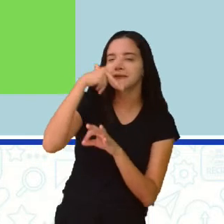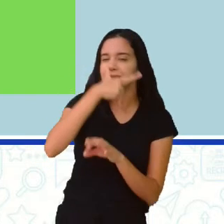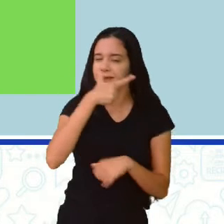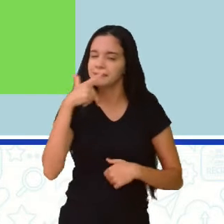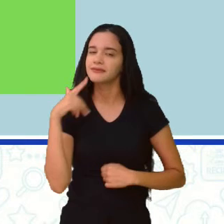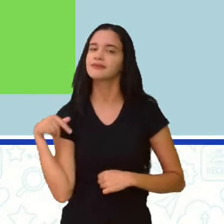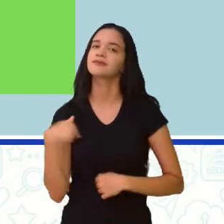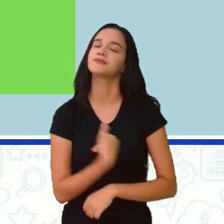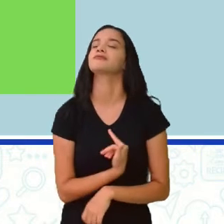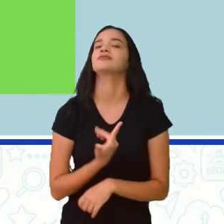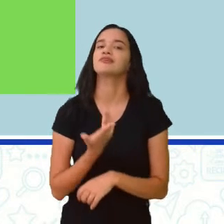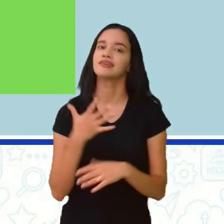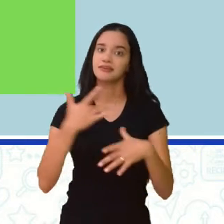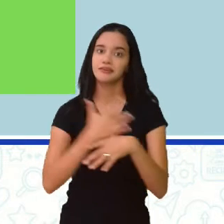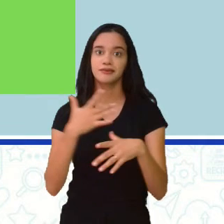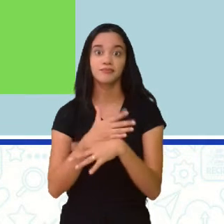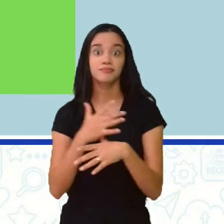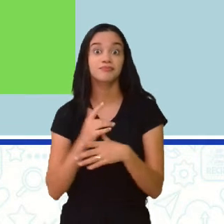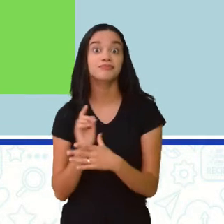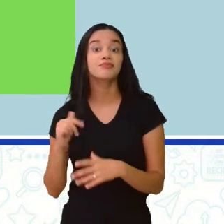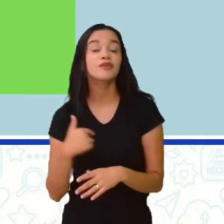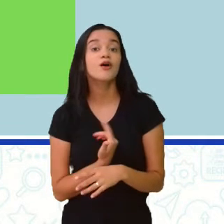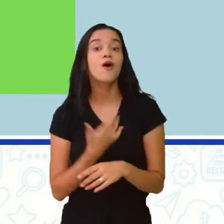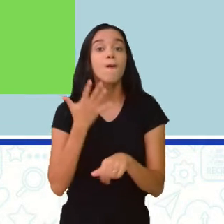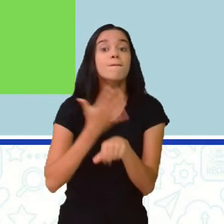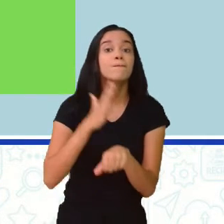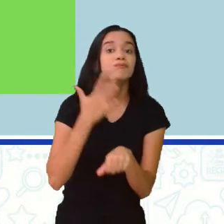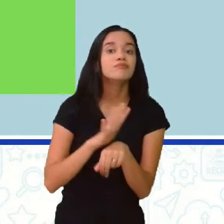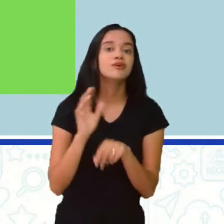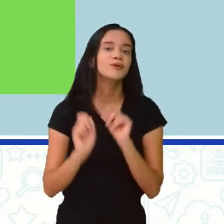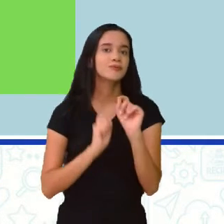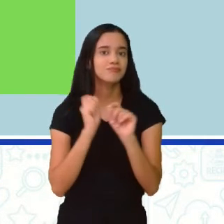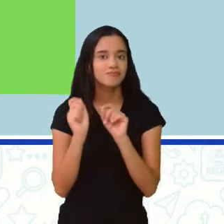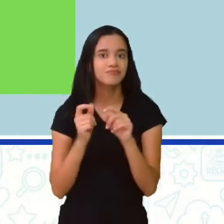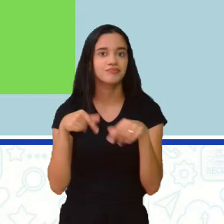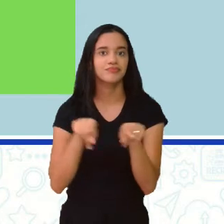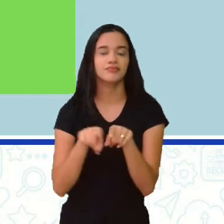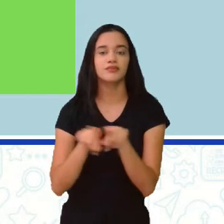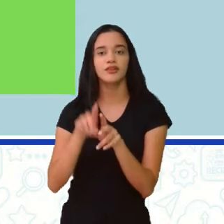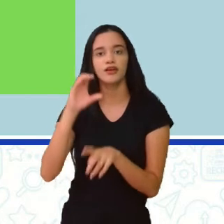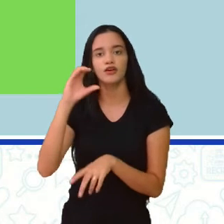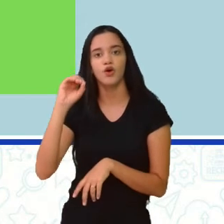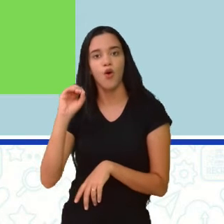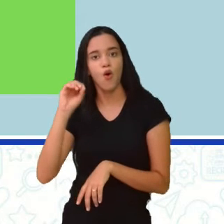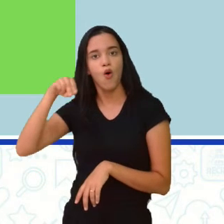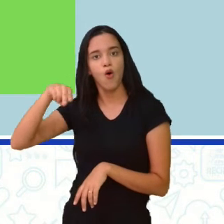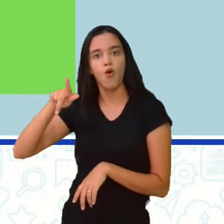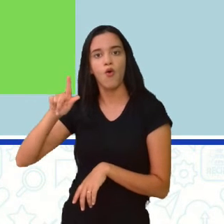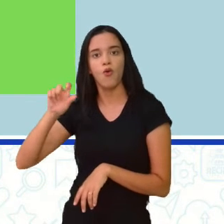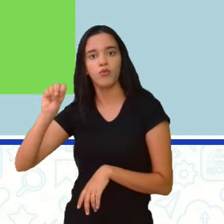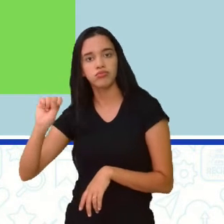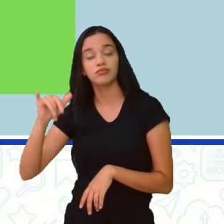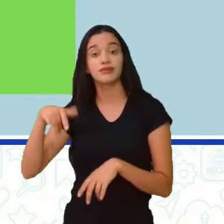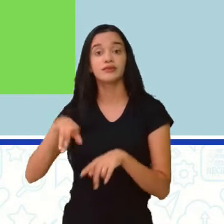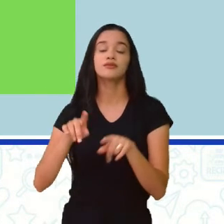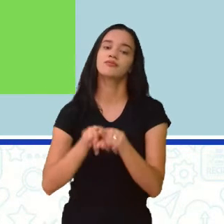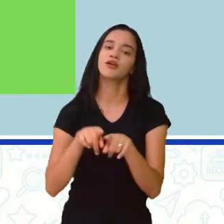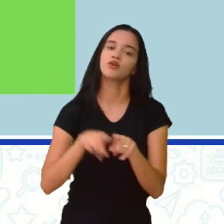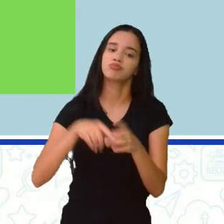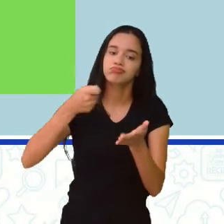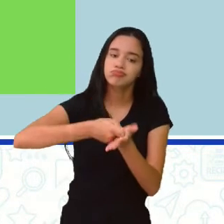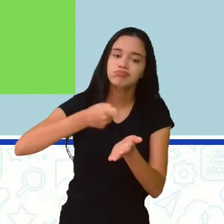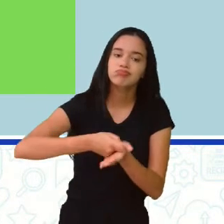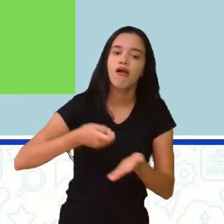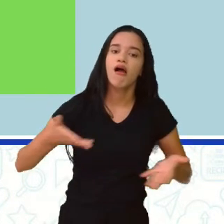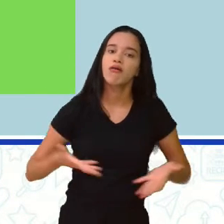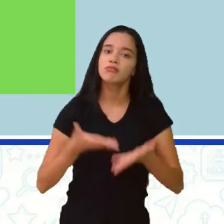nossa cidade. Então, o que é que nós podemos fazer? Nós podemos, e ONGs, existem ONGs que também estão constantemente, não é,